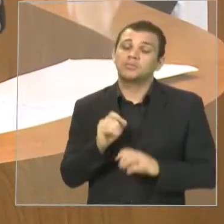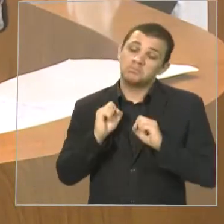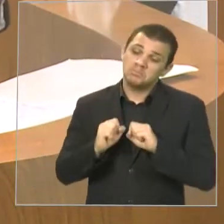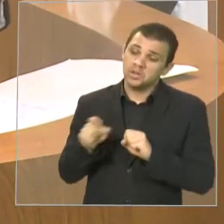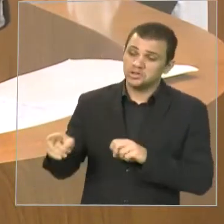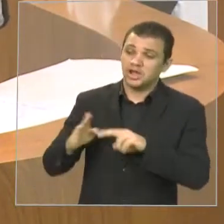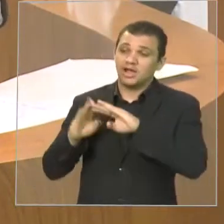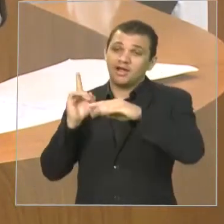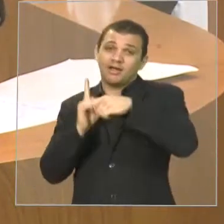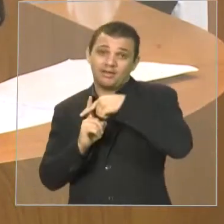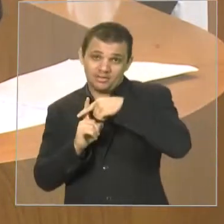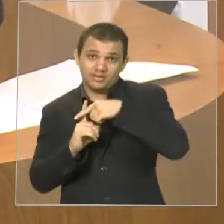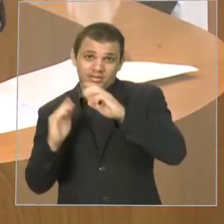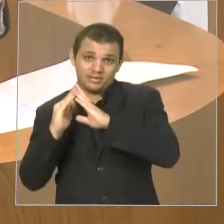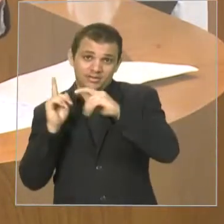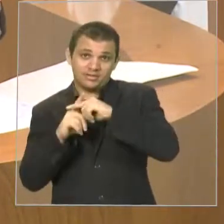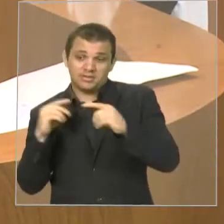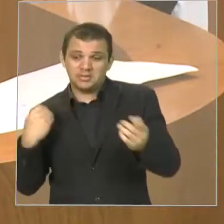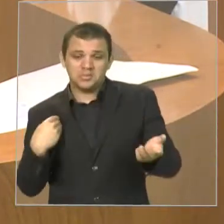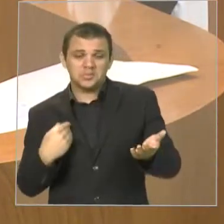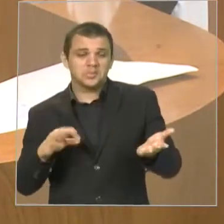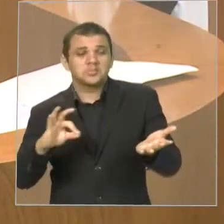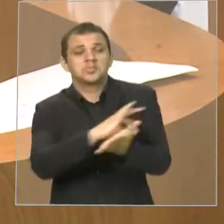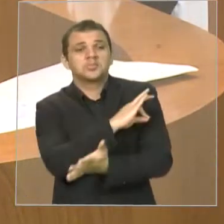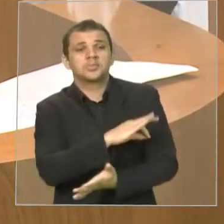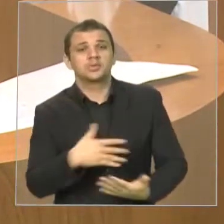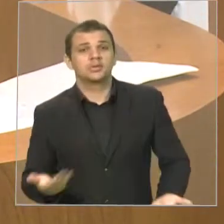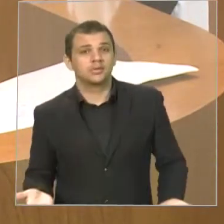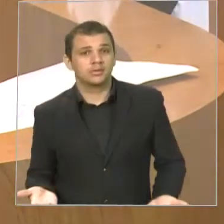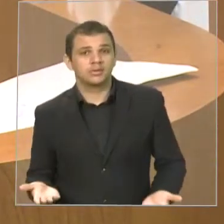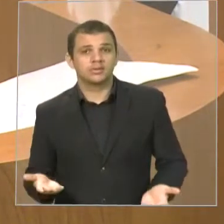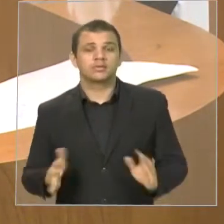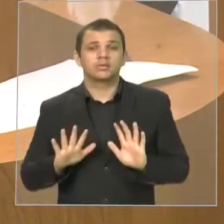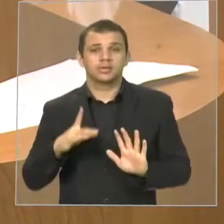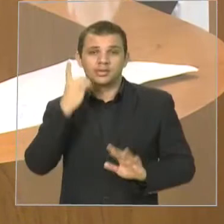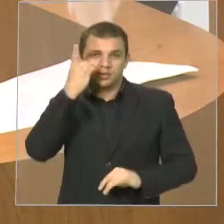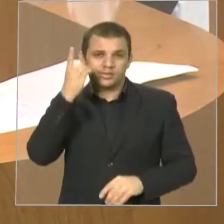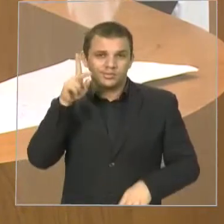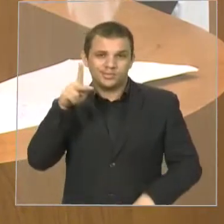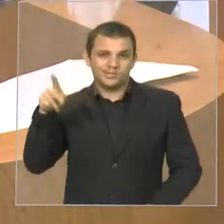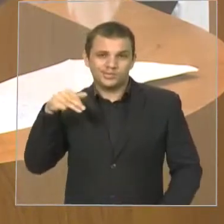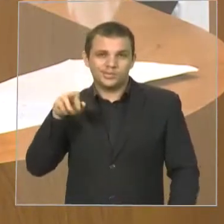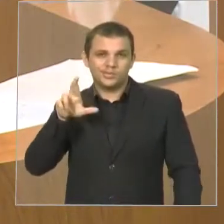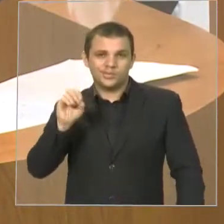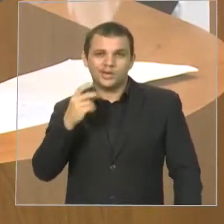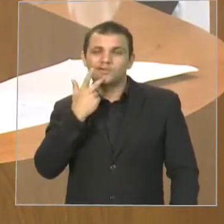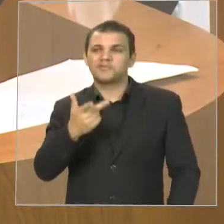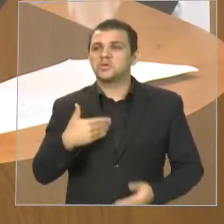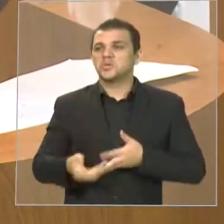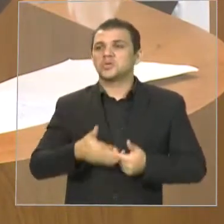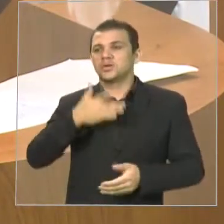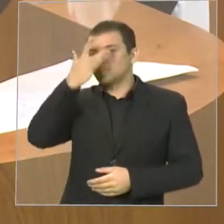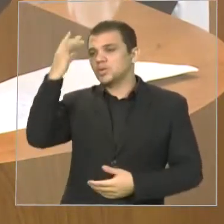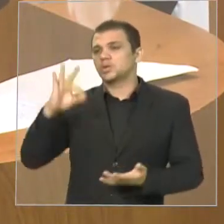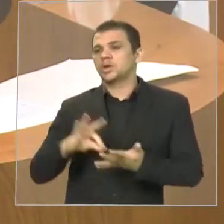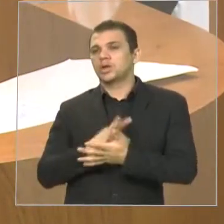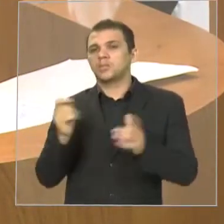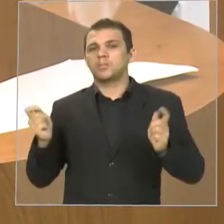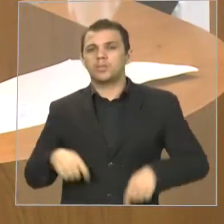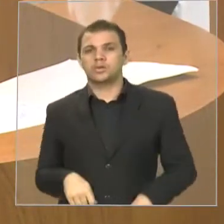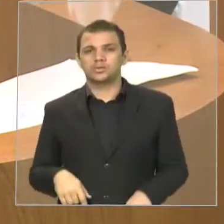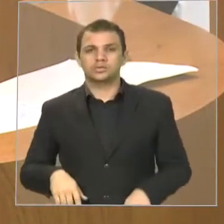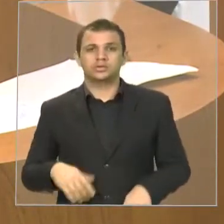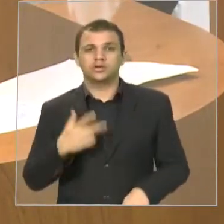deputado professor Marco Aurélio disse que qualquer um podia escrever e citou nomes de atores de